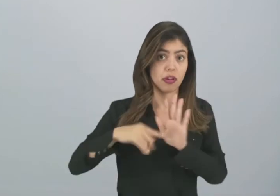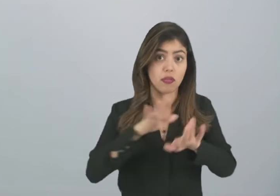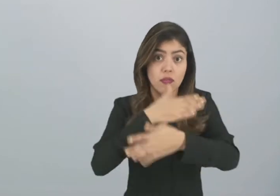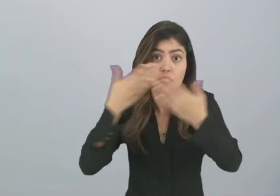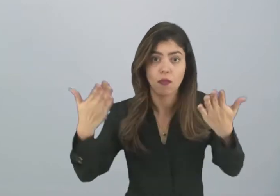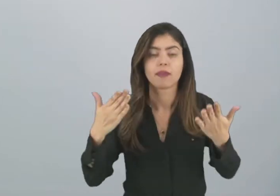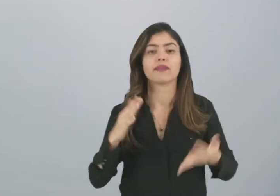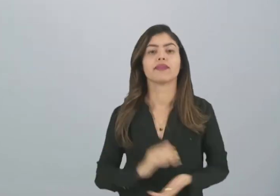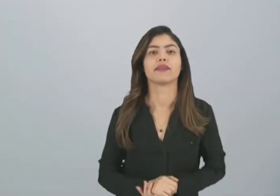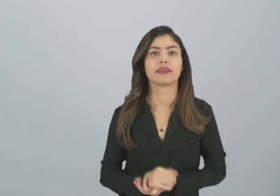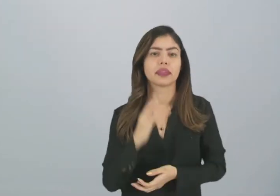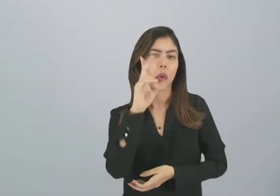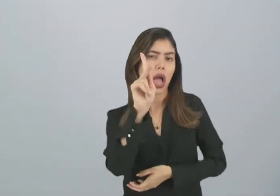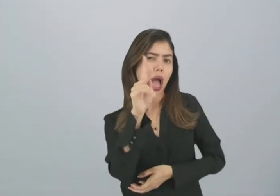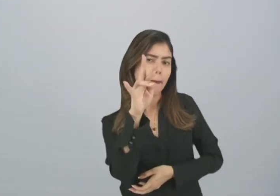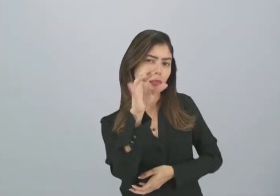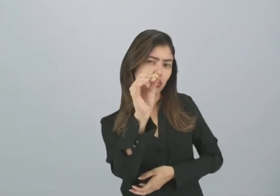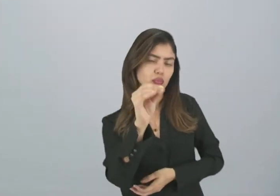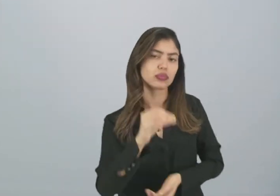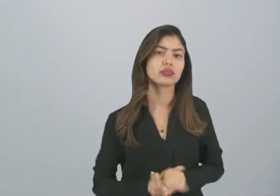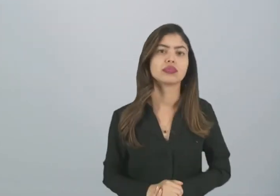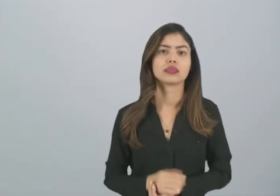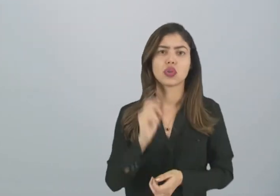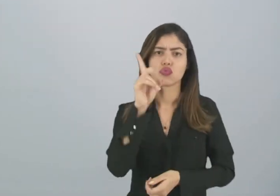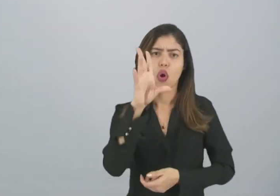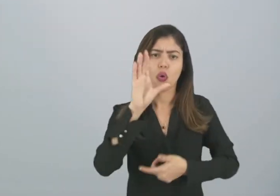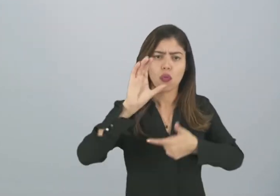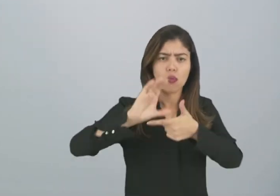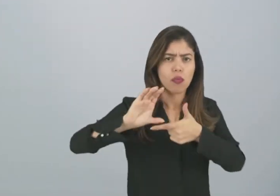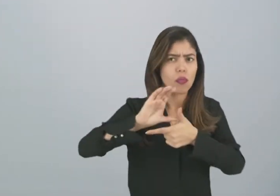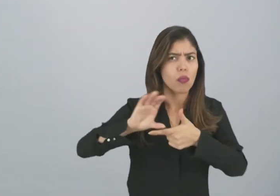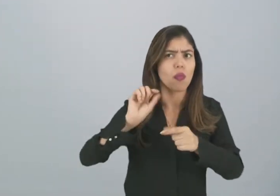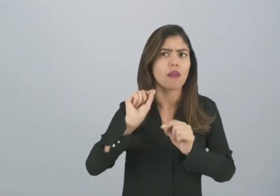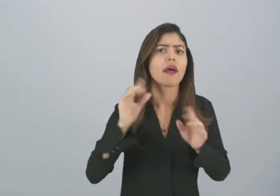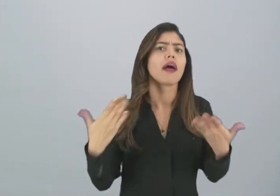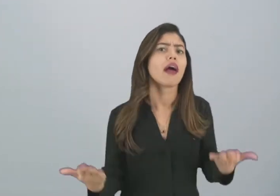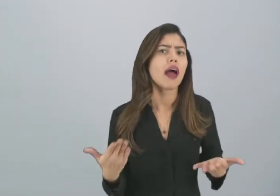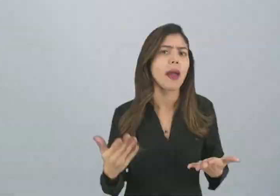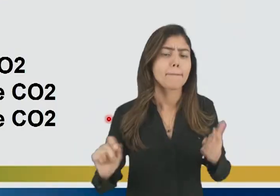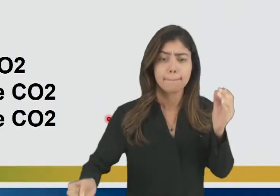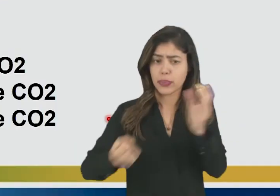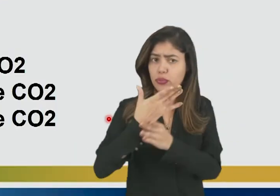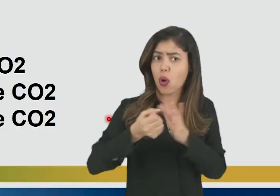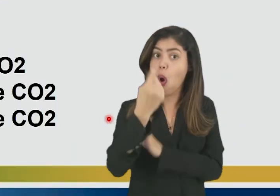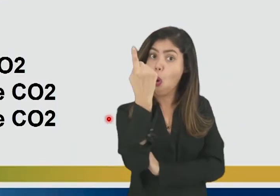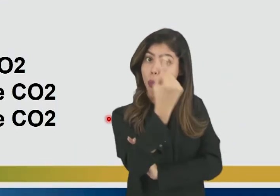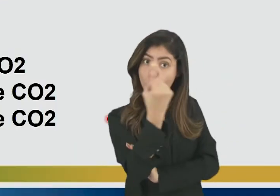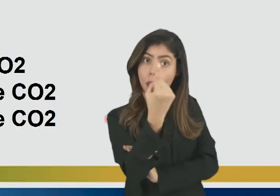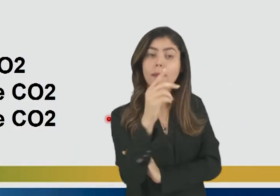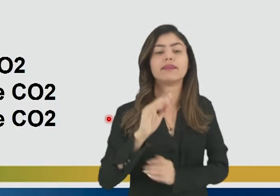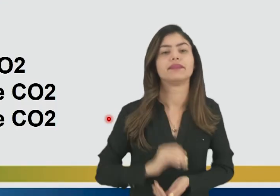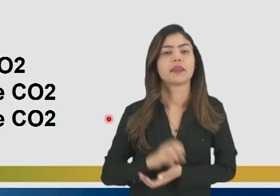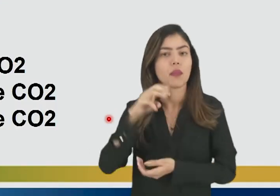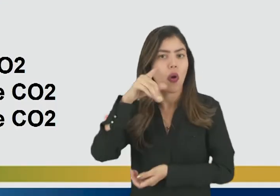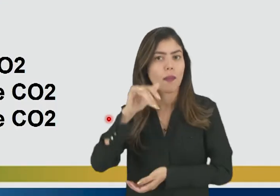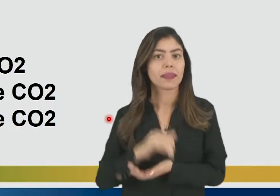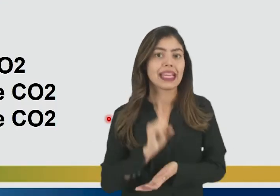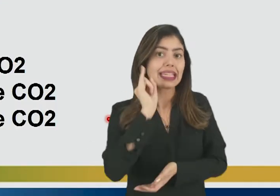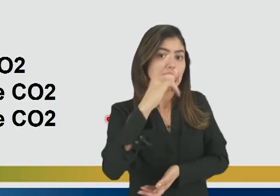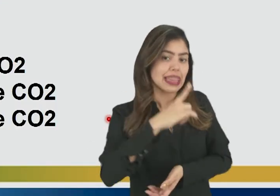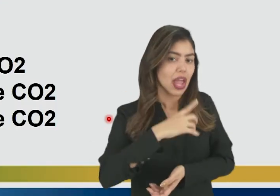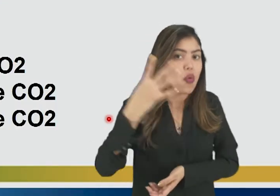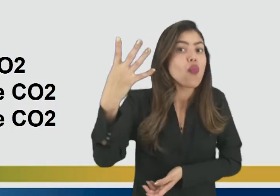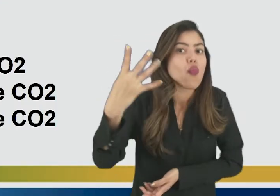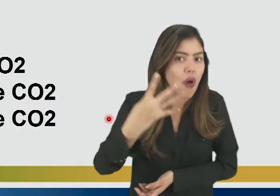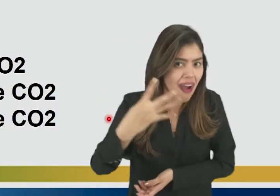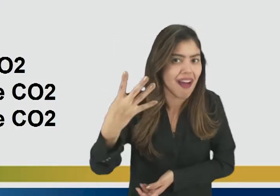quantidade de carbonos. Então, se o metano só tem um carbono, ele vai produzir 1 mol de CO2. Se o butano tem 4